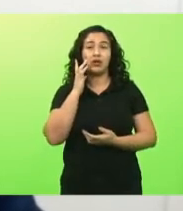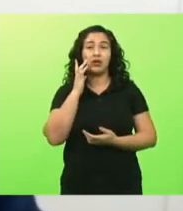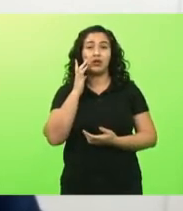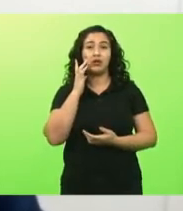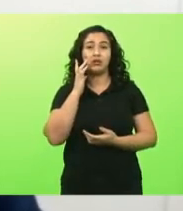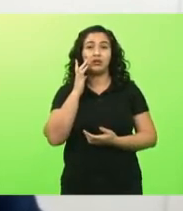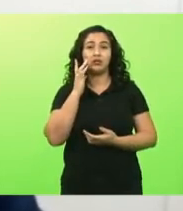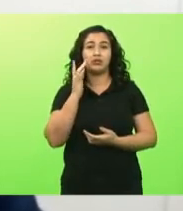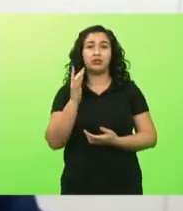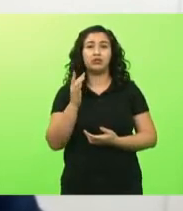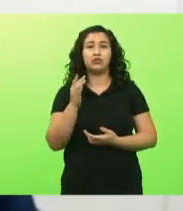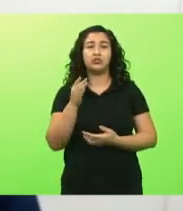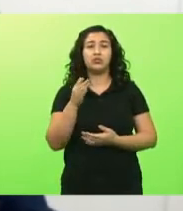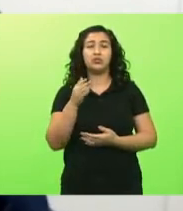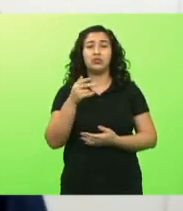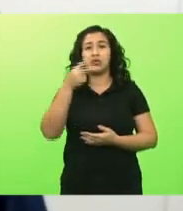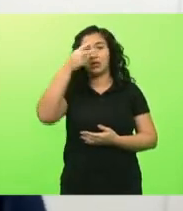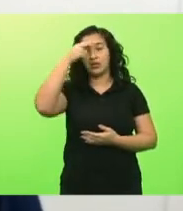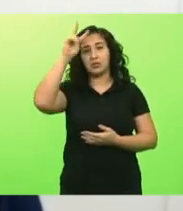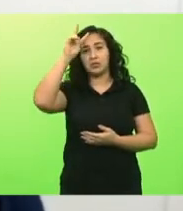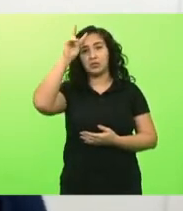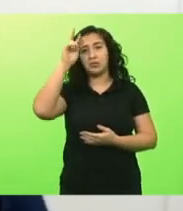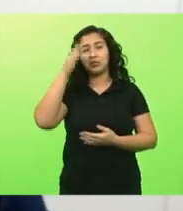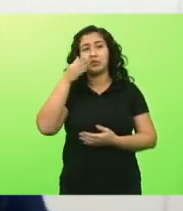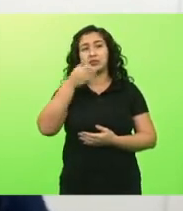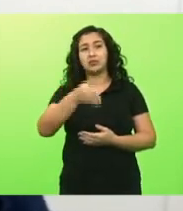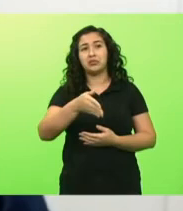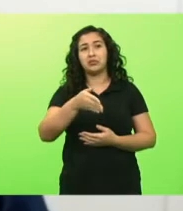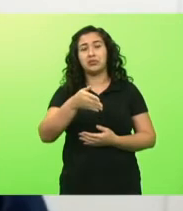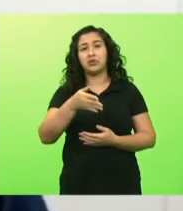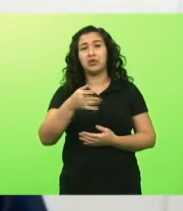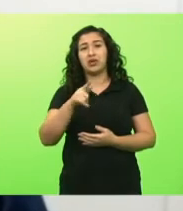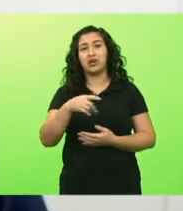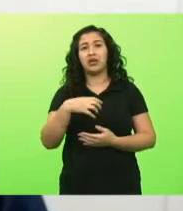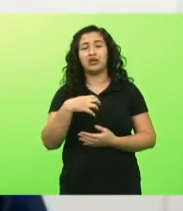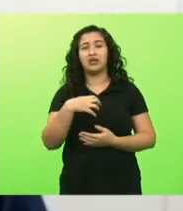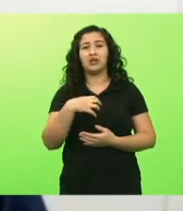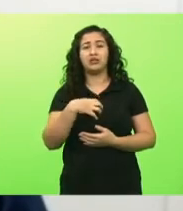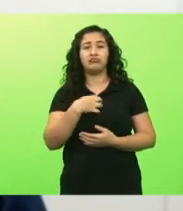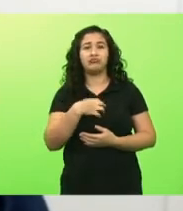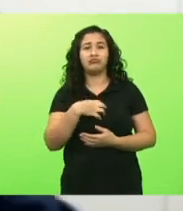o deputado Vicente Caropreso, que ficou chateado, que o